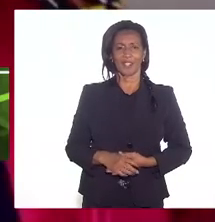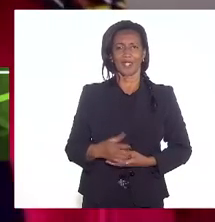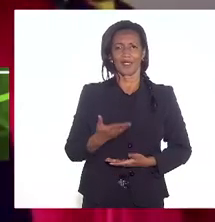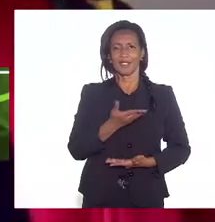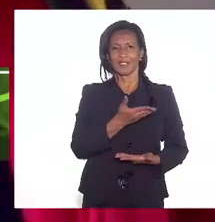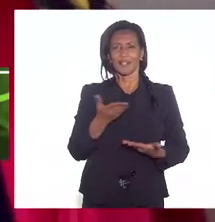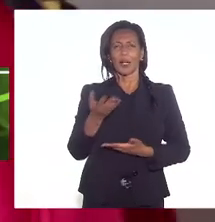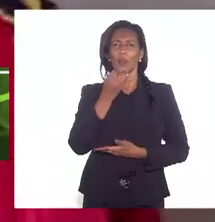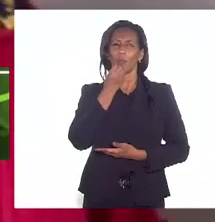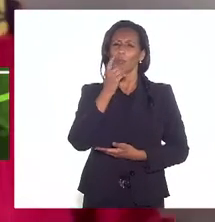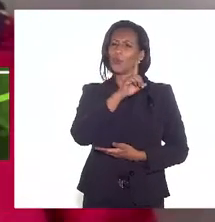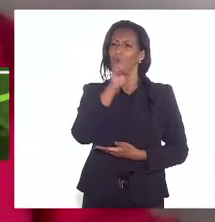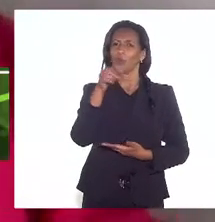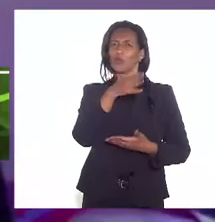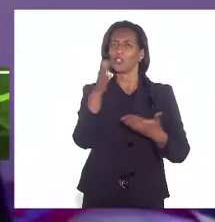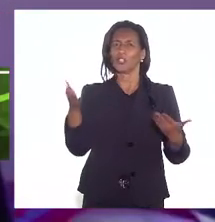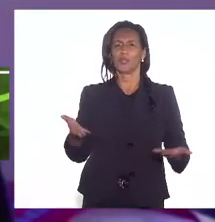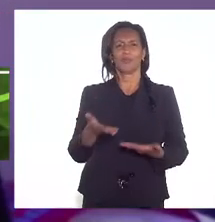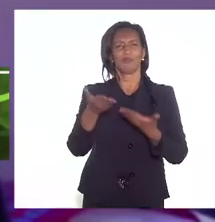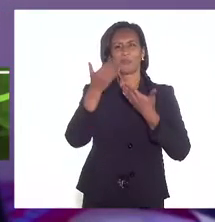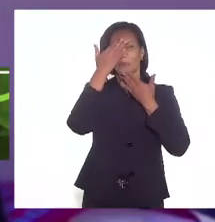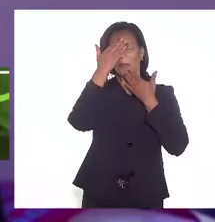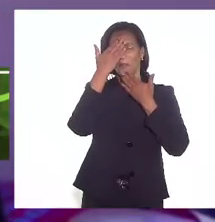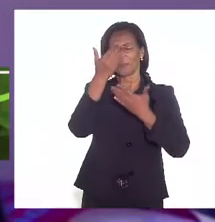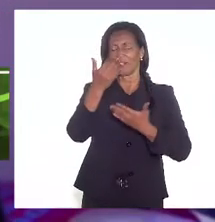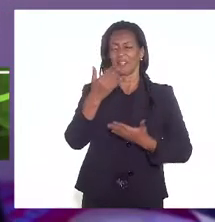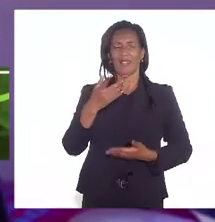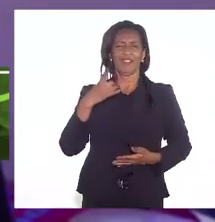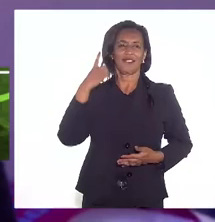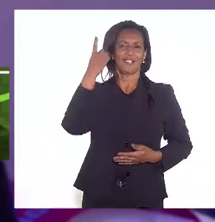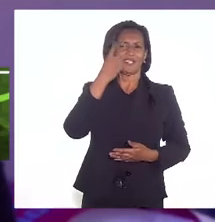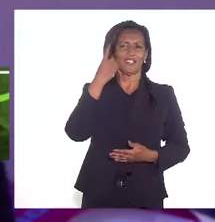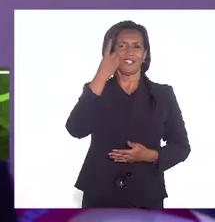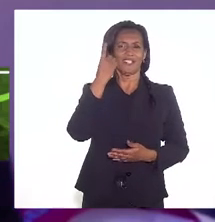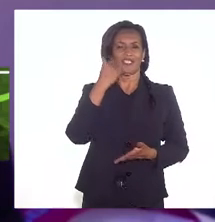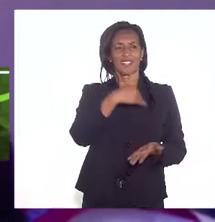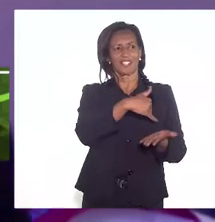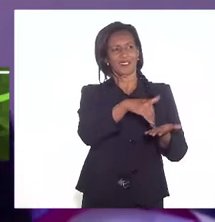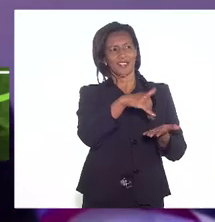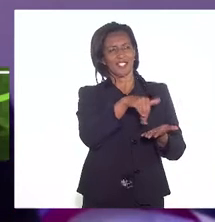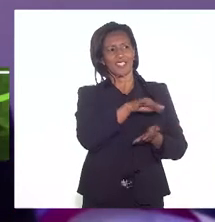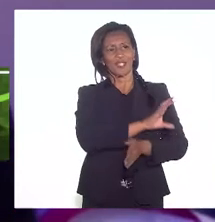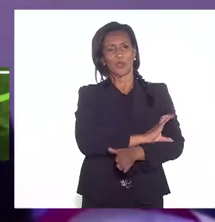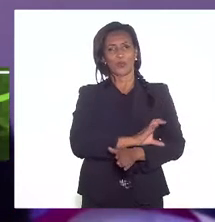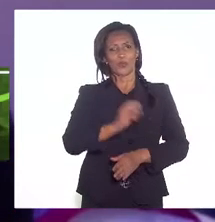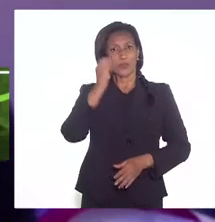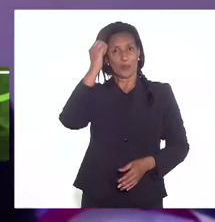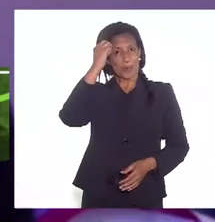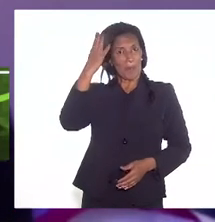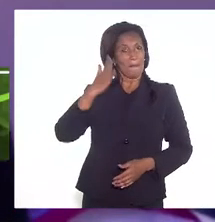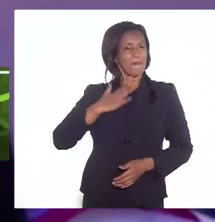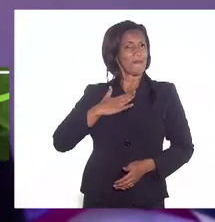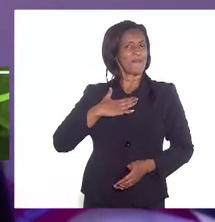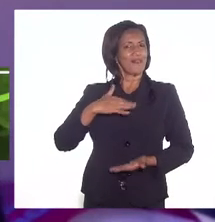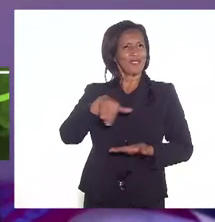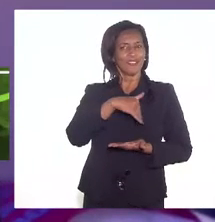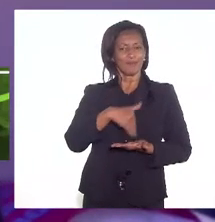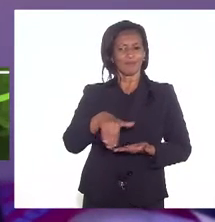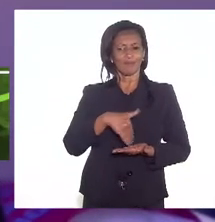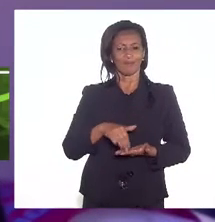a todos obrigada senhores parlamentares senhora secretária de Cultura minha secretária